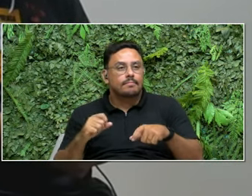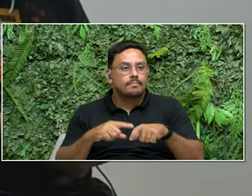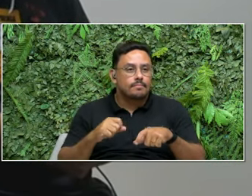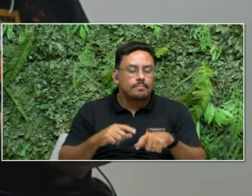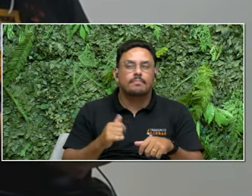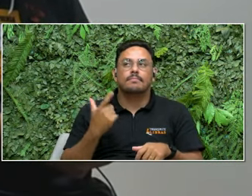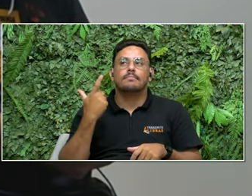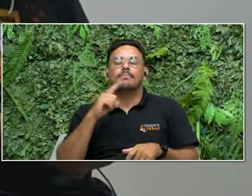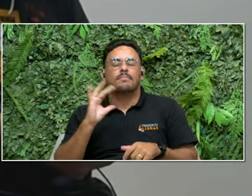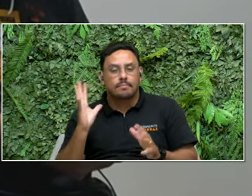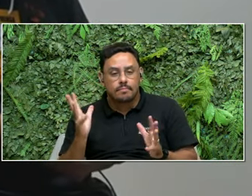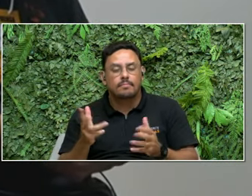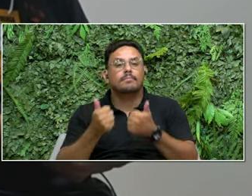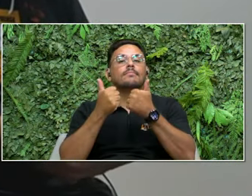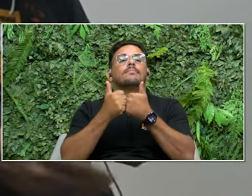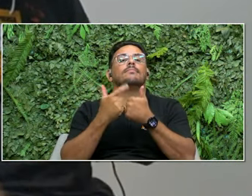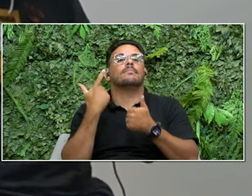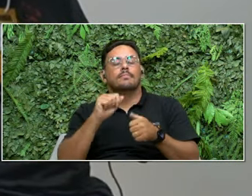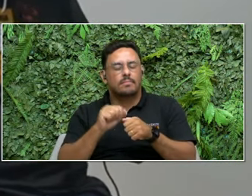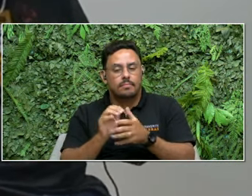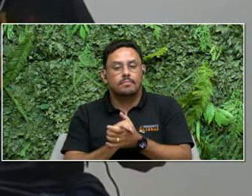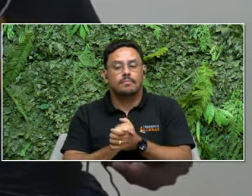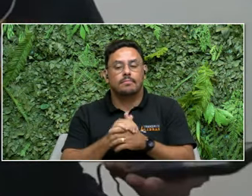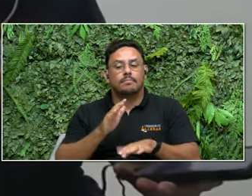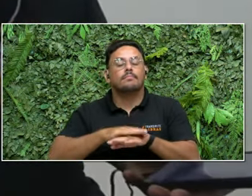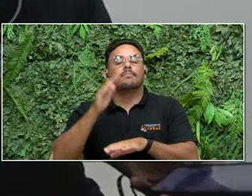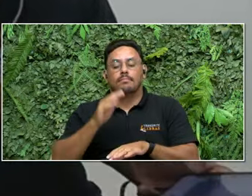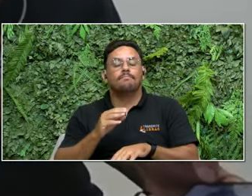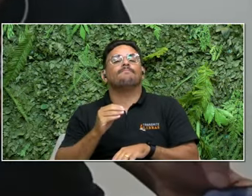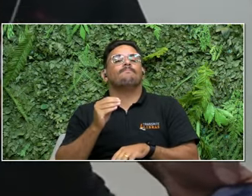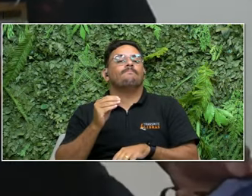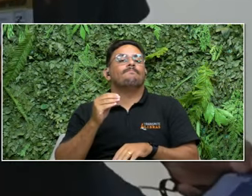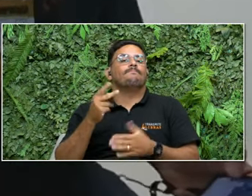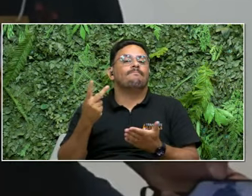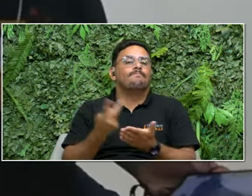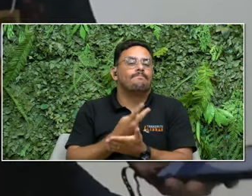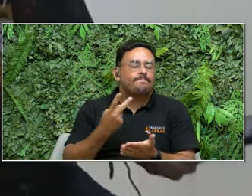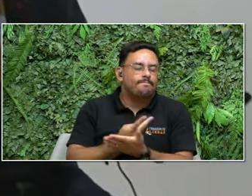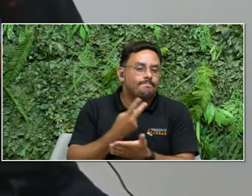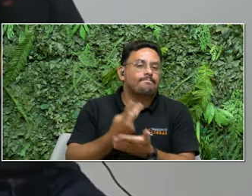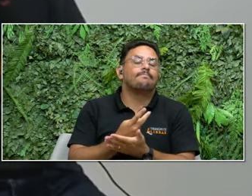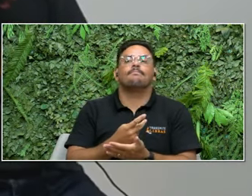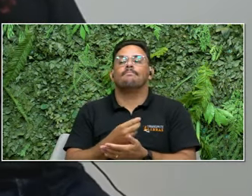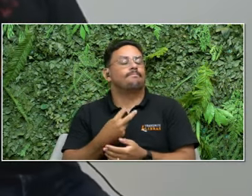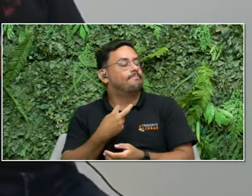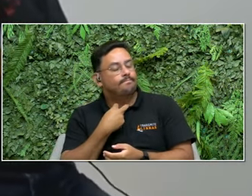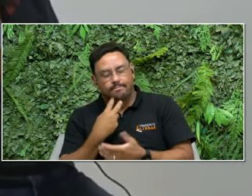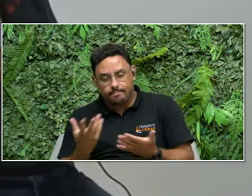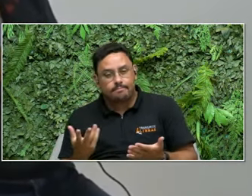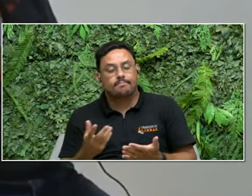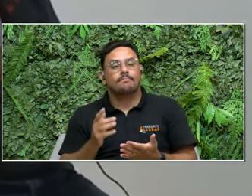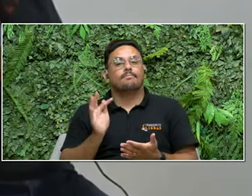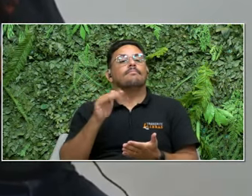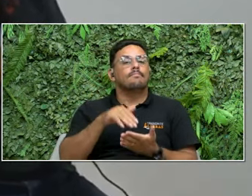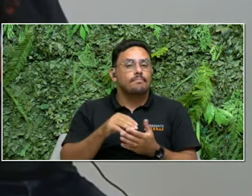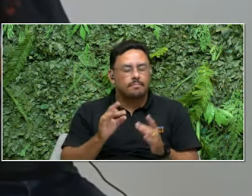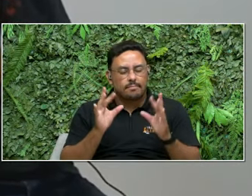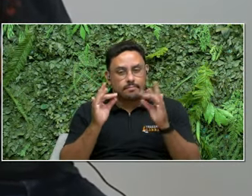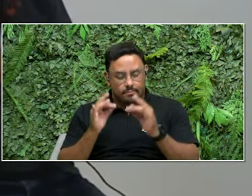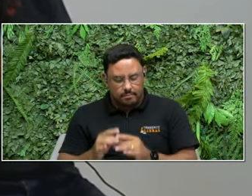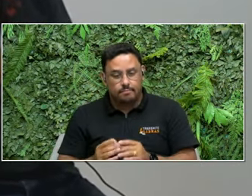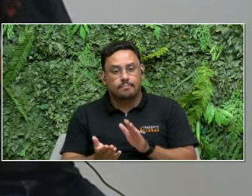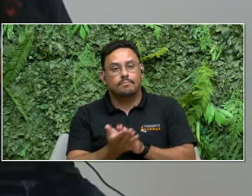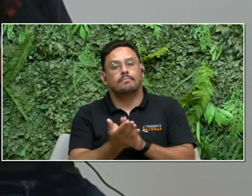por ser zagueiro tem sua qualidade fez tem seus méritos por ter feito o gol mas foi mais fal individual ali no no embate com ele Isso não pode acontecer final é detalhe